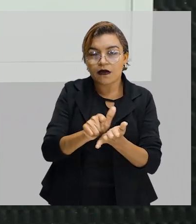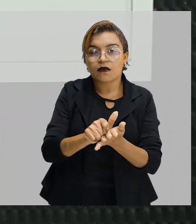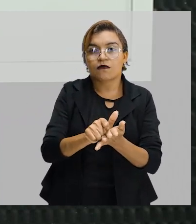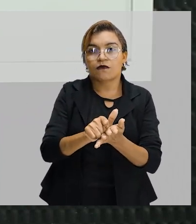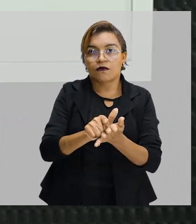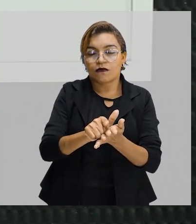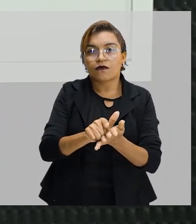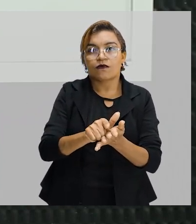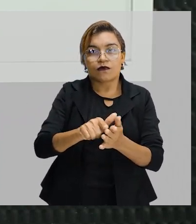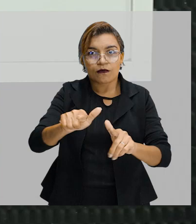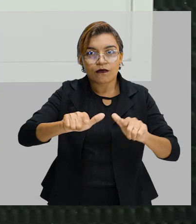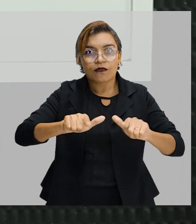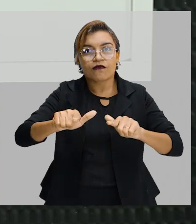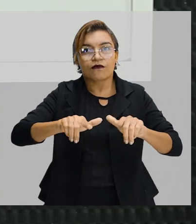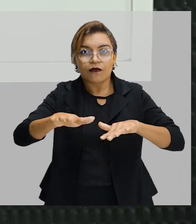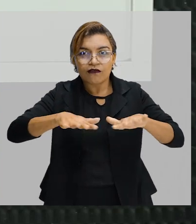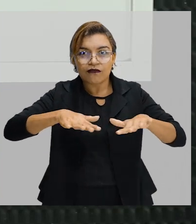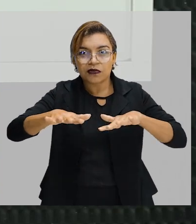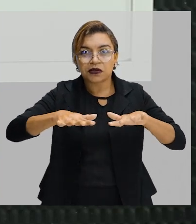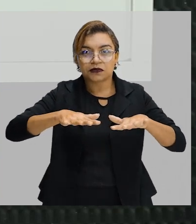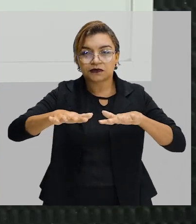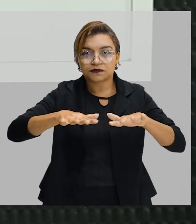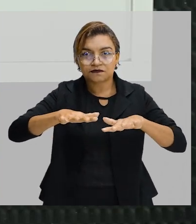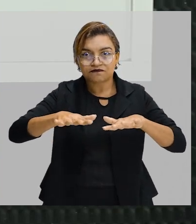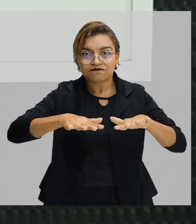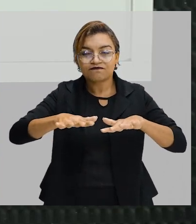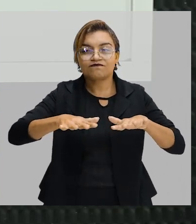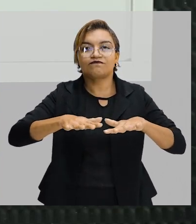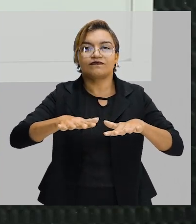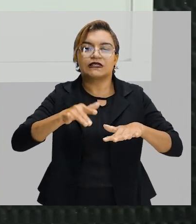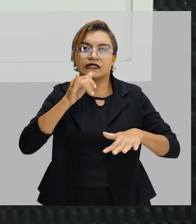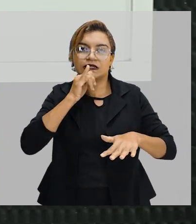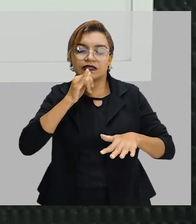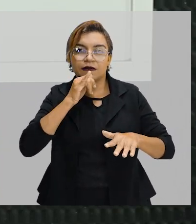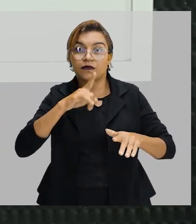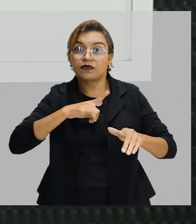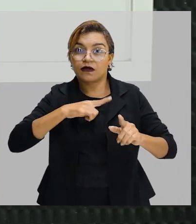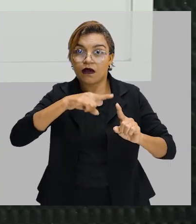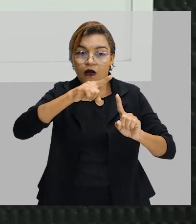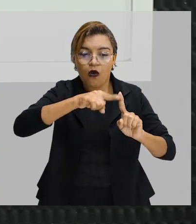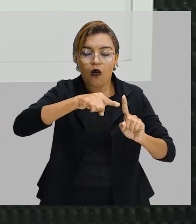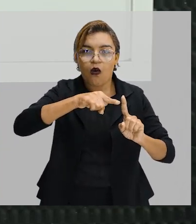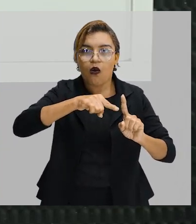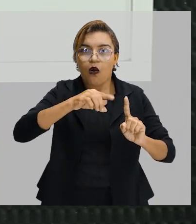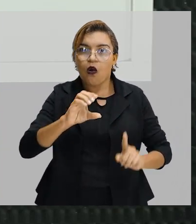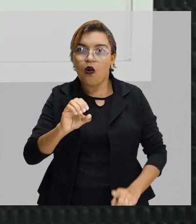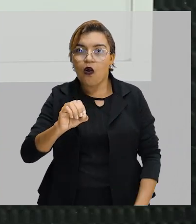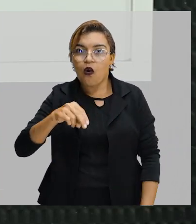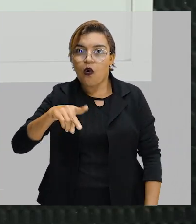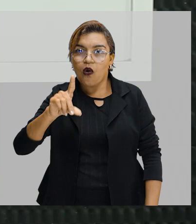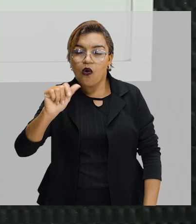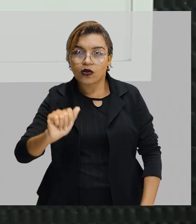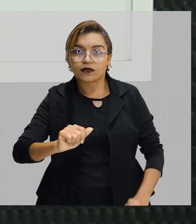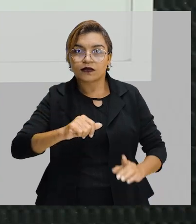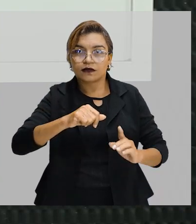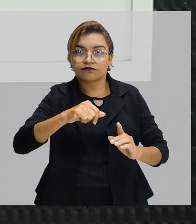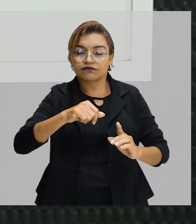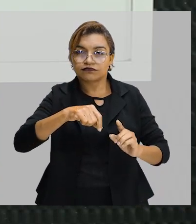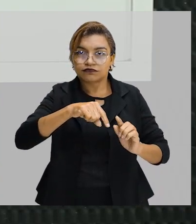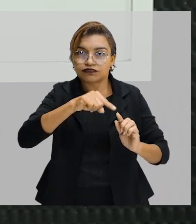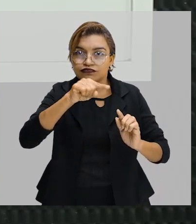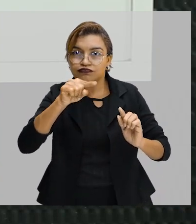está em movimento e no momento em que ele sobe e desce, ele vai desenhando a onda e aqui, ó, aqui já é uma projeção do que ele vai